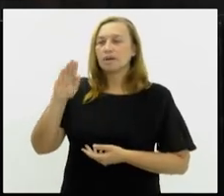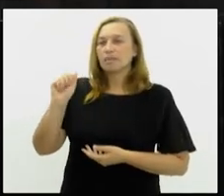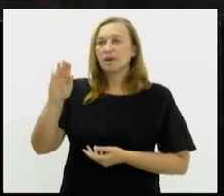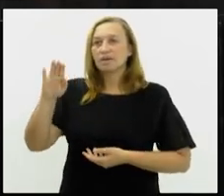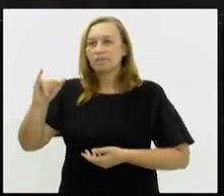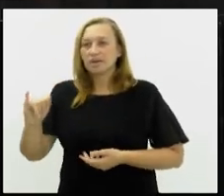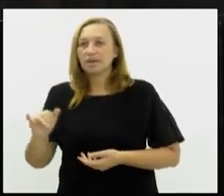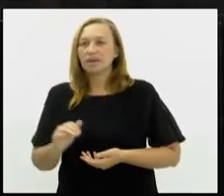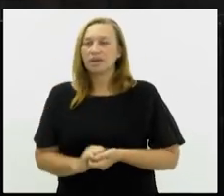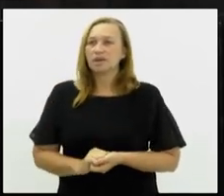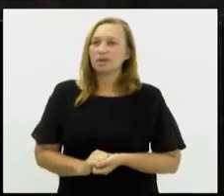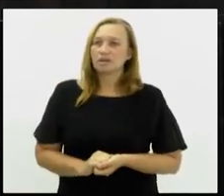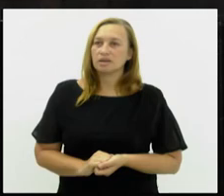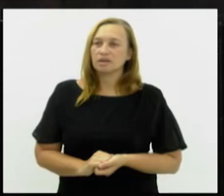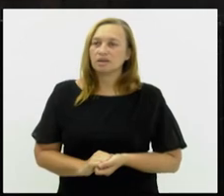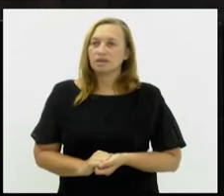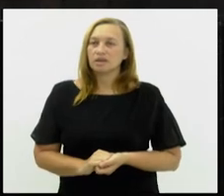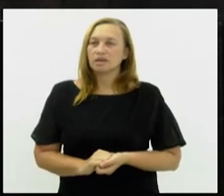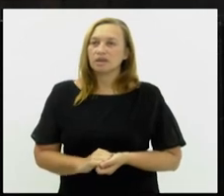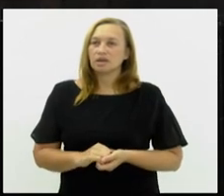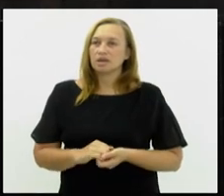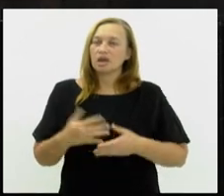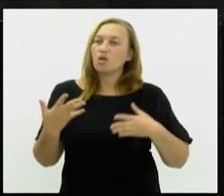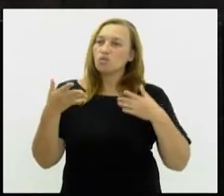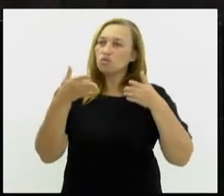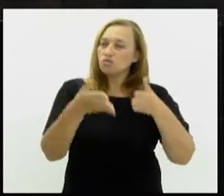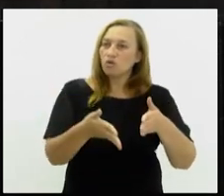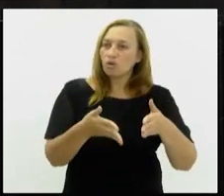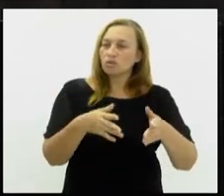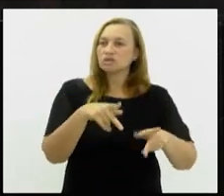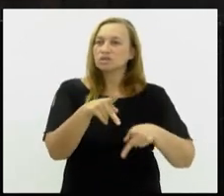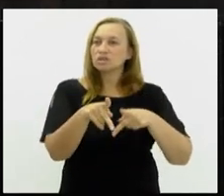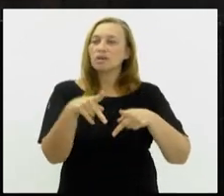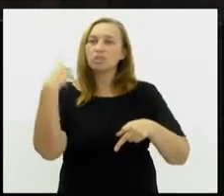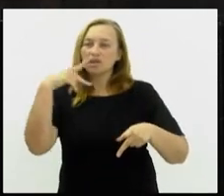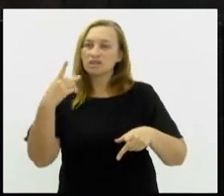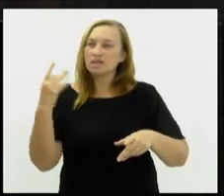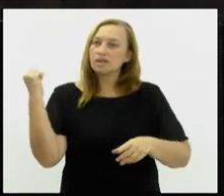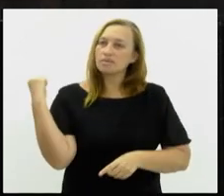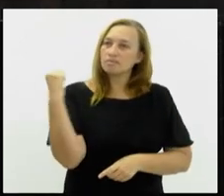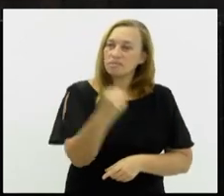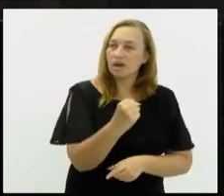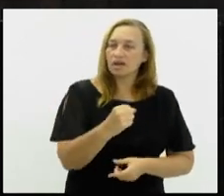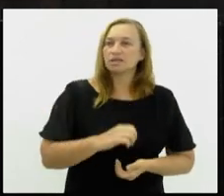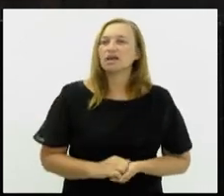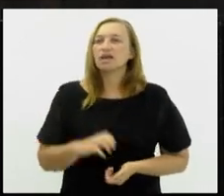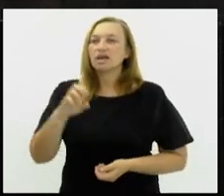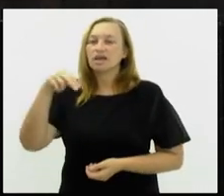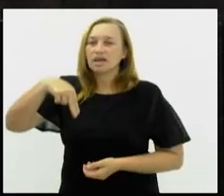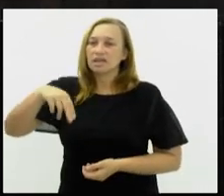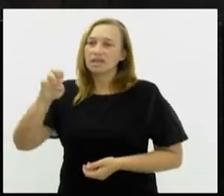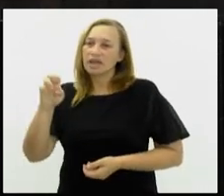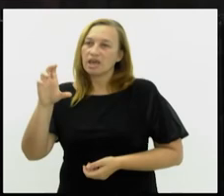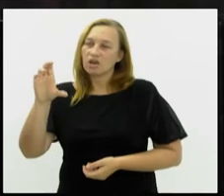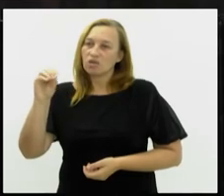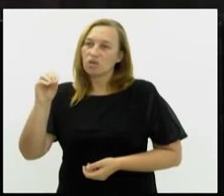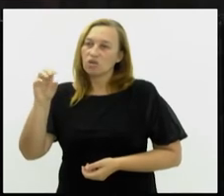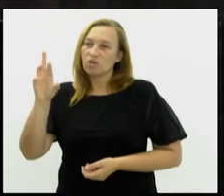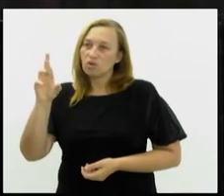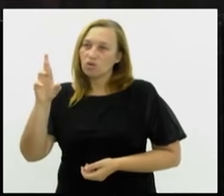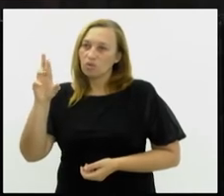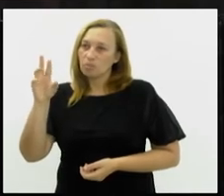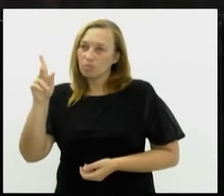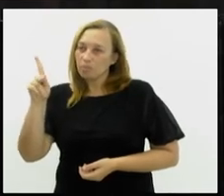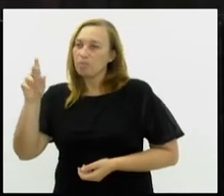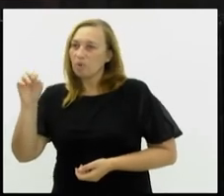o alvo da necropolítica, a política que mata, porque a necropolítica, inclusive, é algo